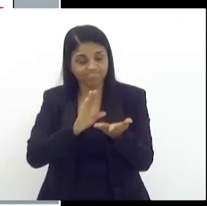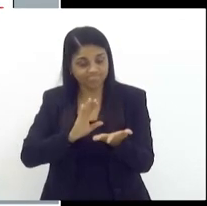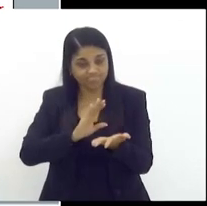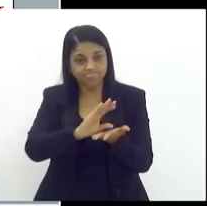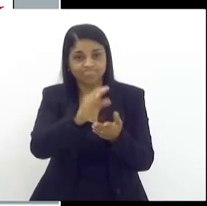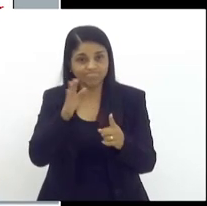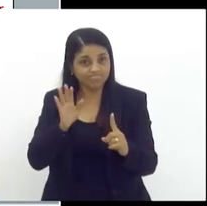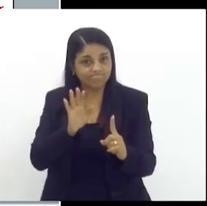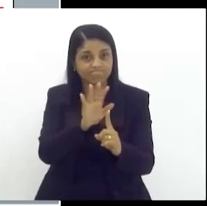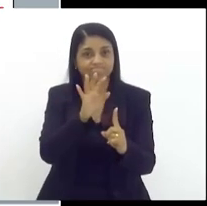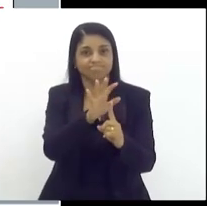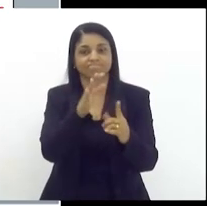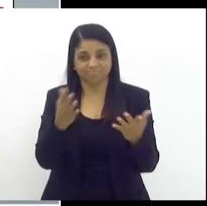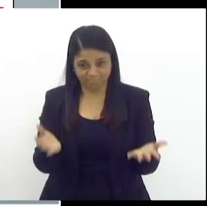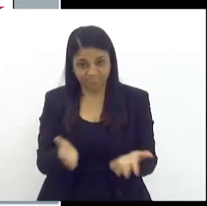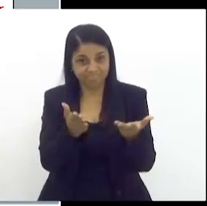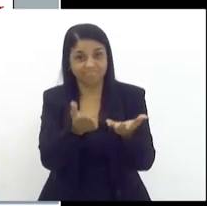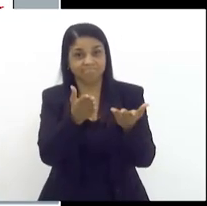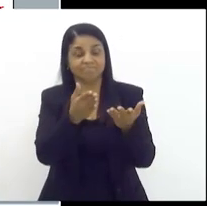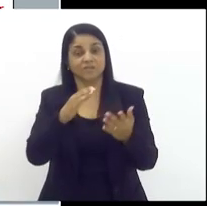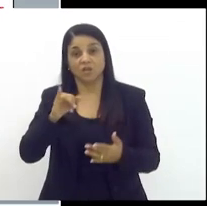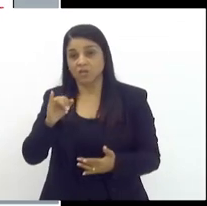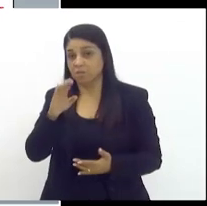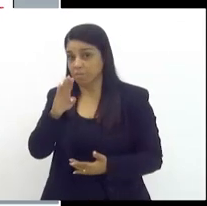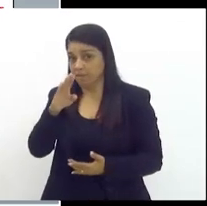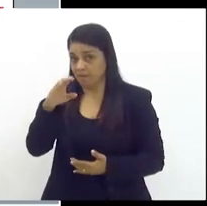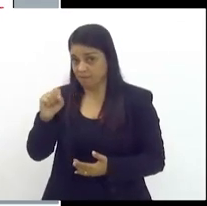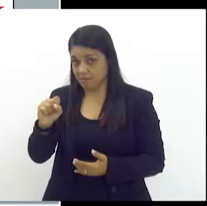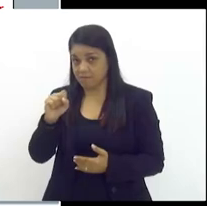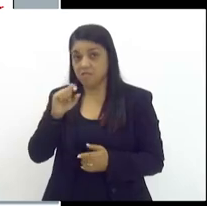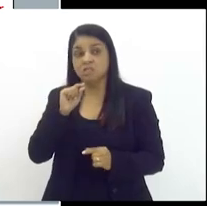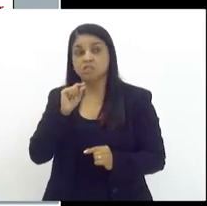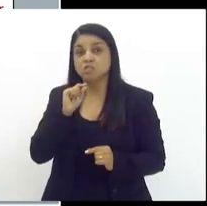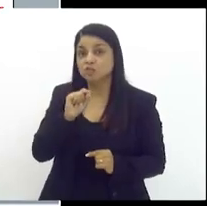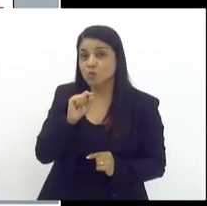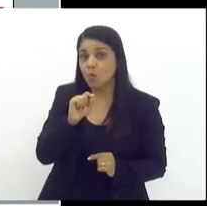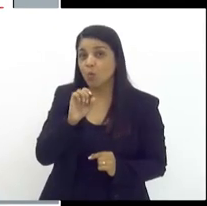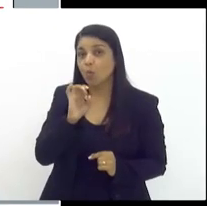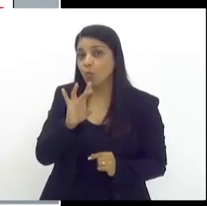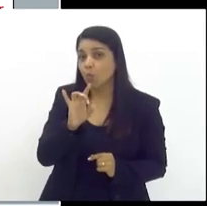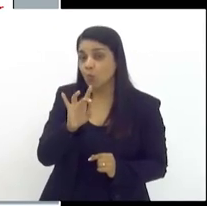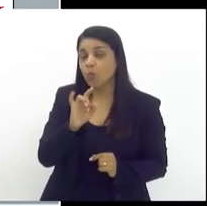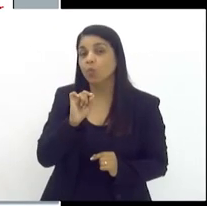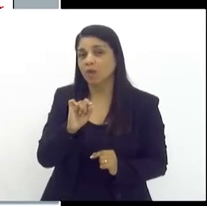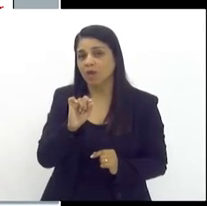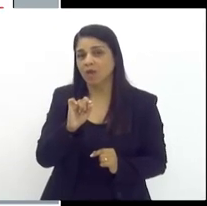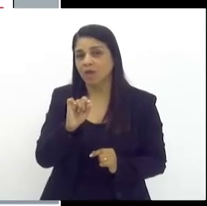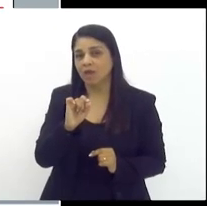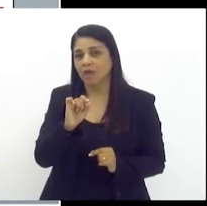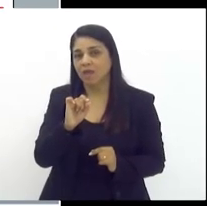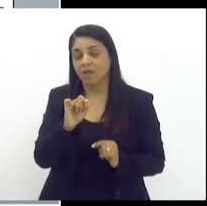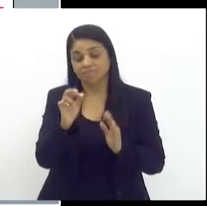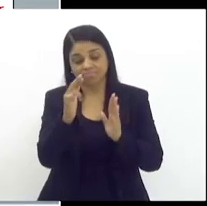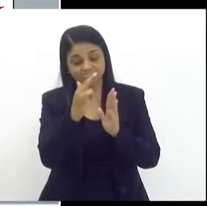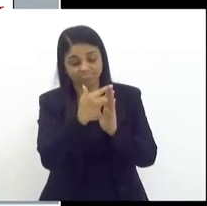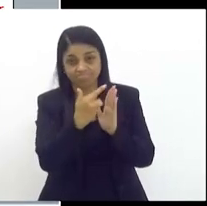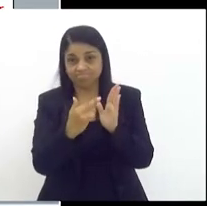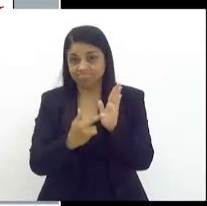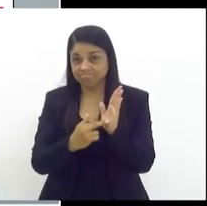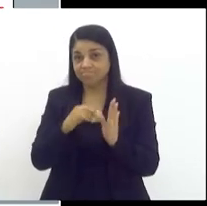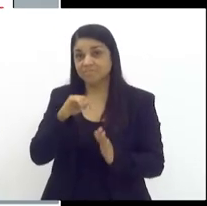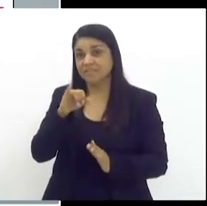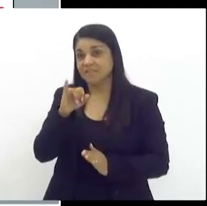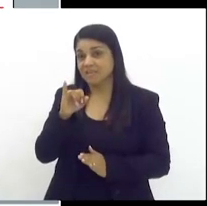benefícios financeiros ficar relativo ABS exceto em hipótese previsto na CF essa hipóteses prevista na CF